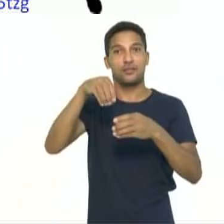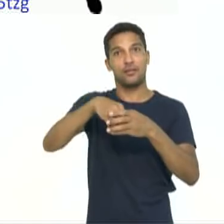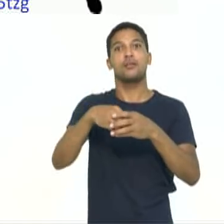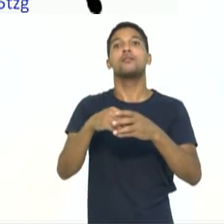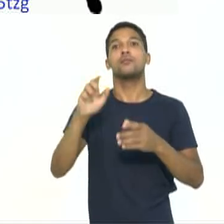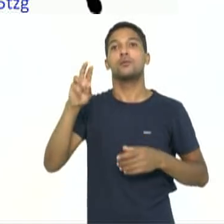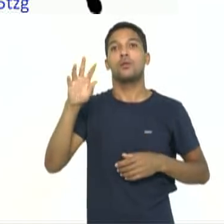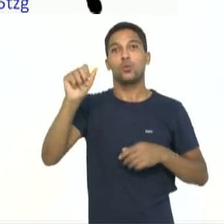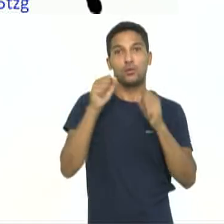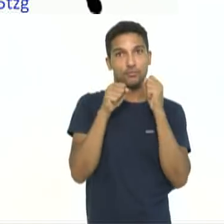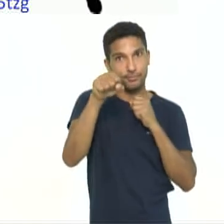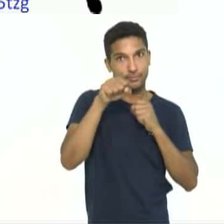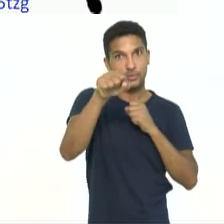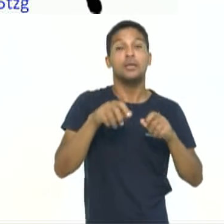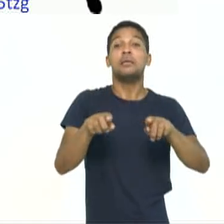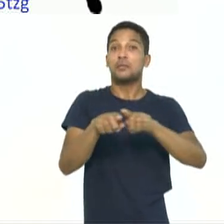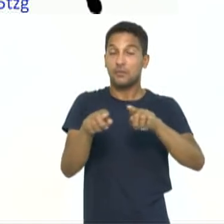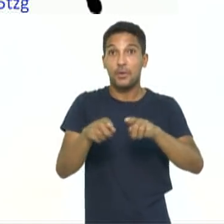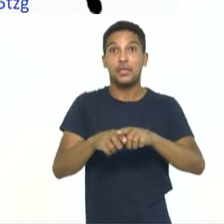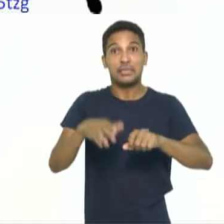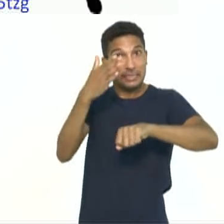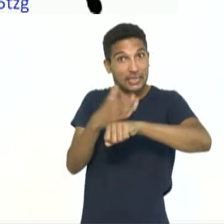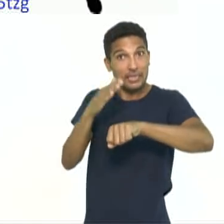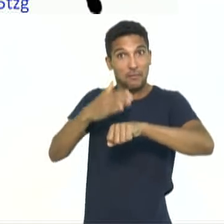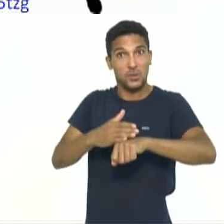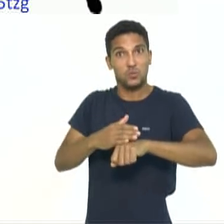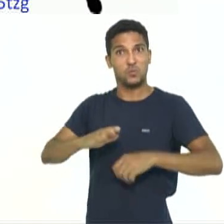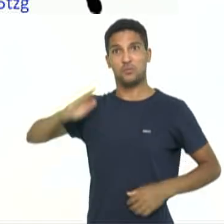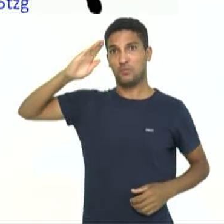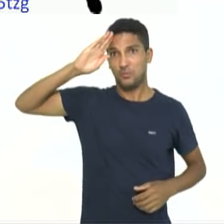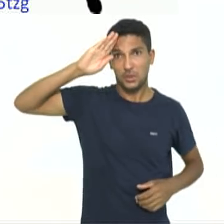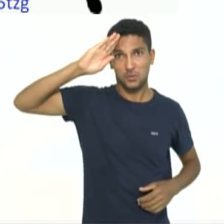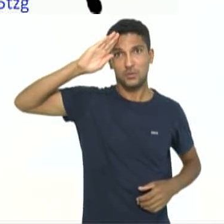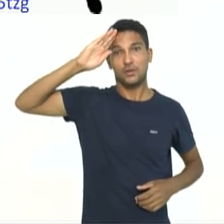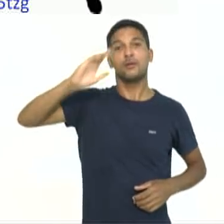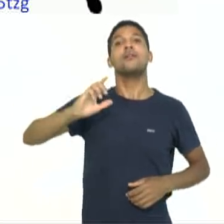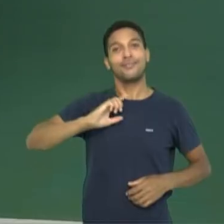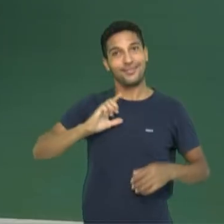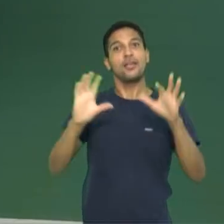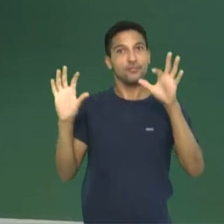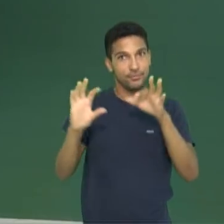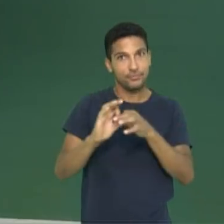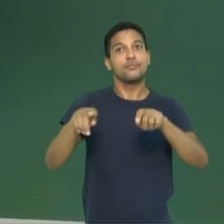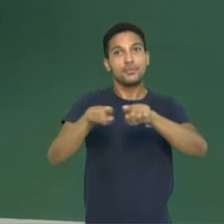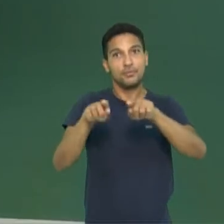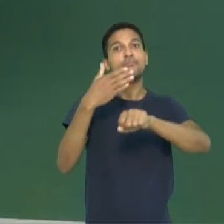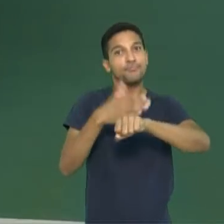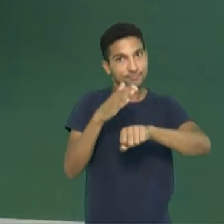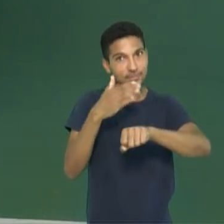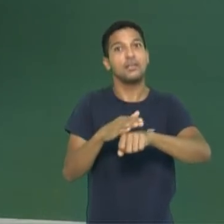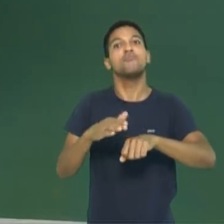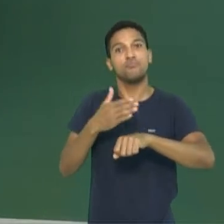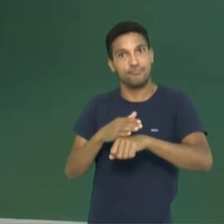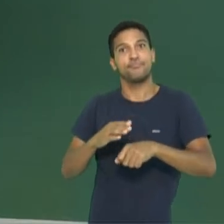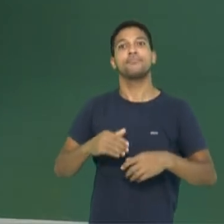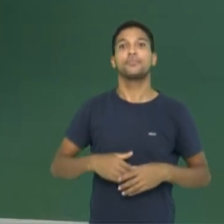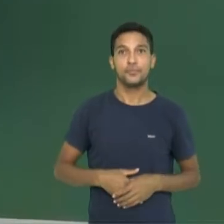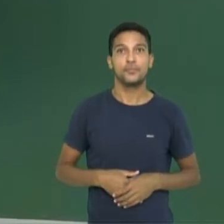né? Usam técnicas de agarramentos, derrubadas e golpes. Também verdadeiro, isso a gente encontra nas